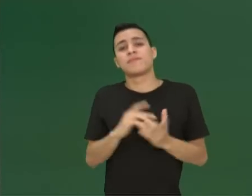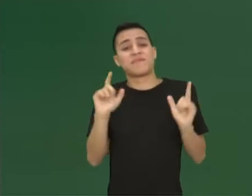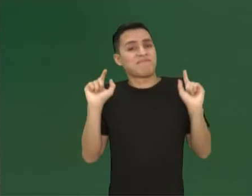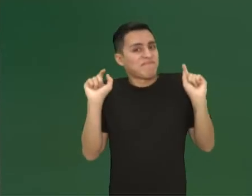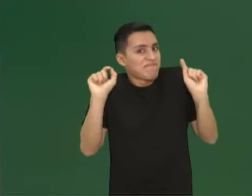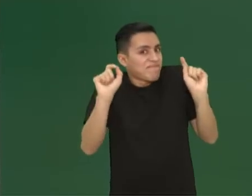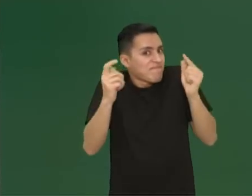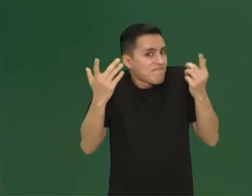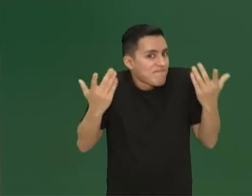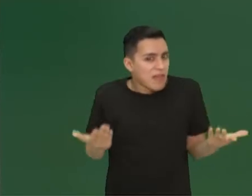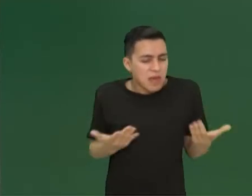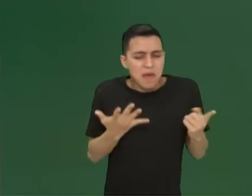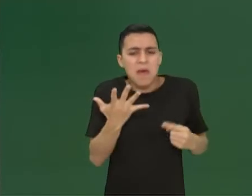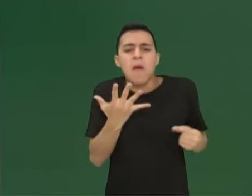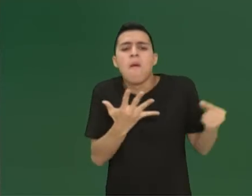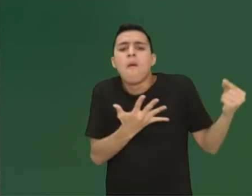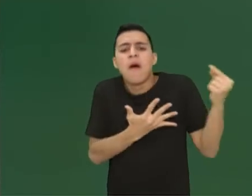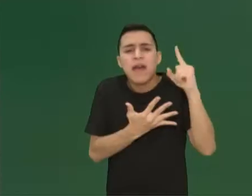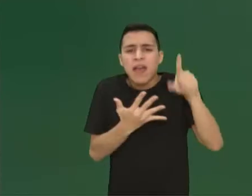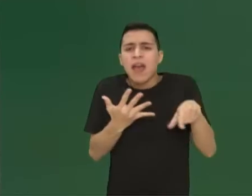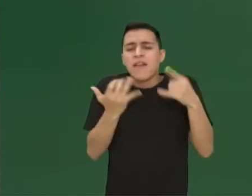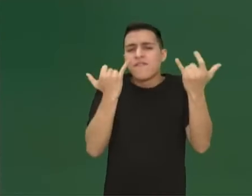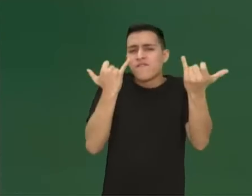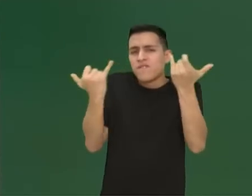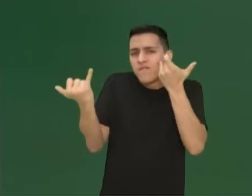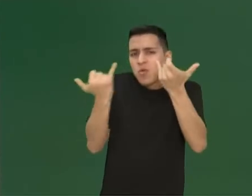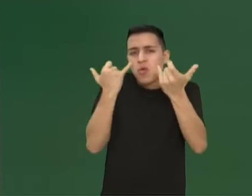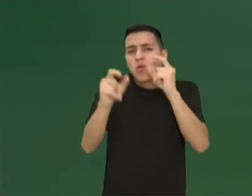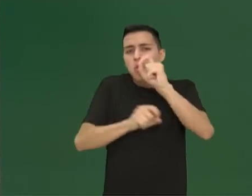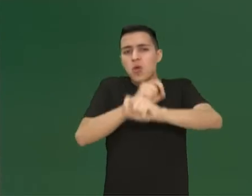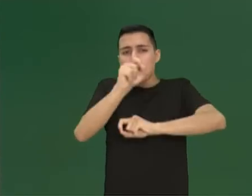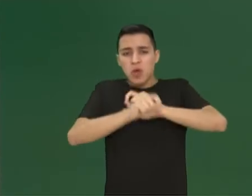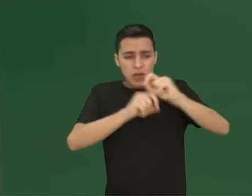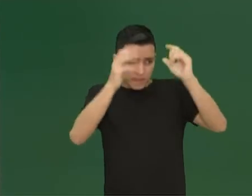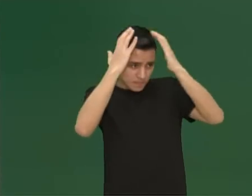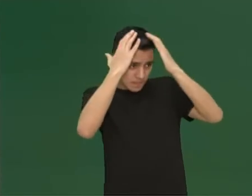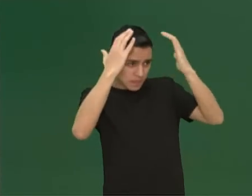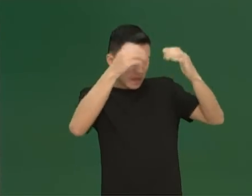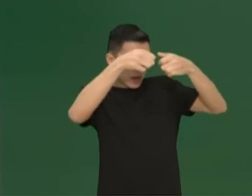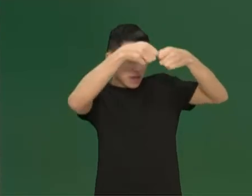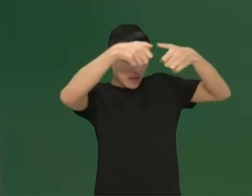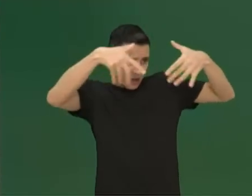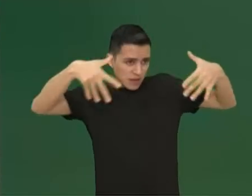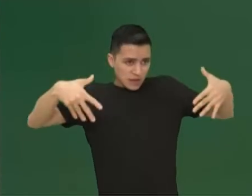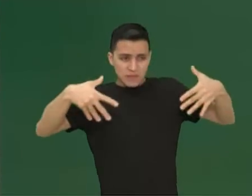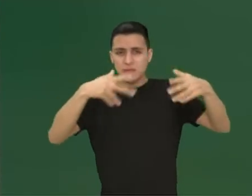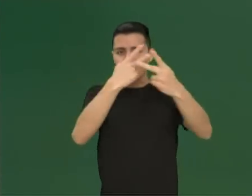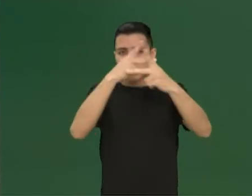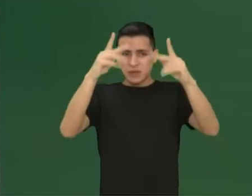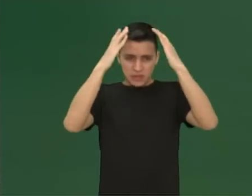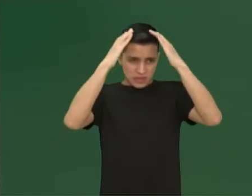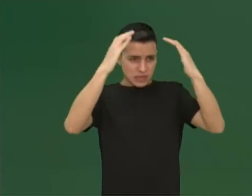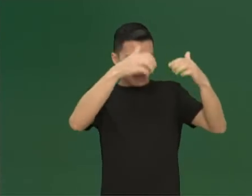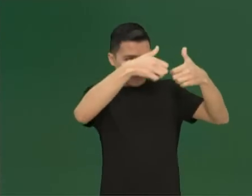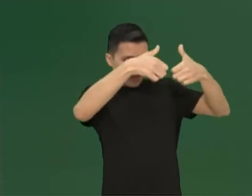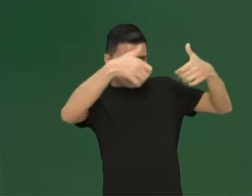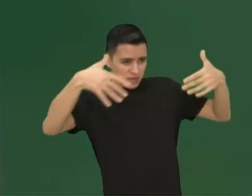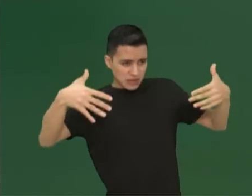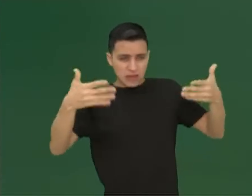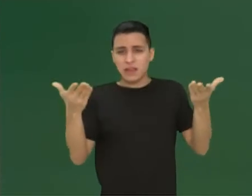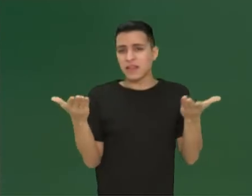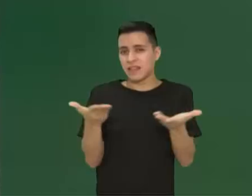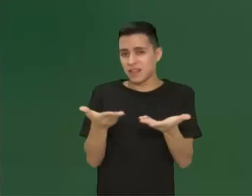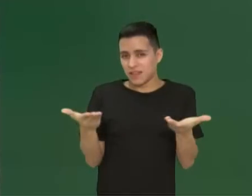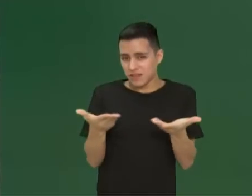será, quais são as informações que o sistema nervoso o seu sistema nervoso está